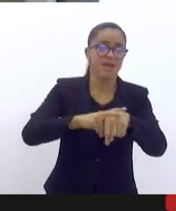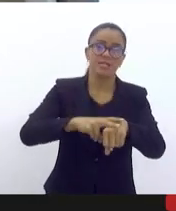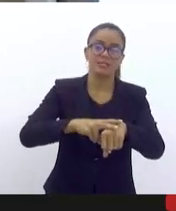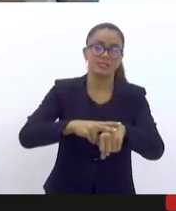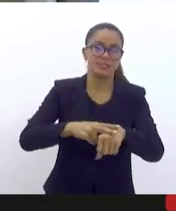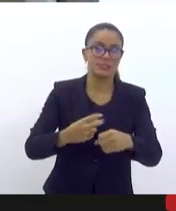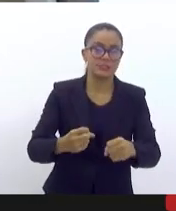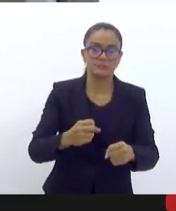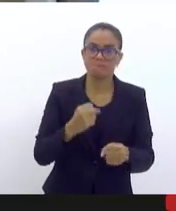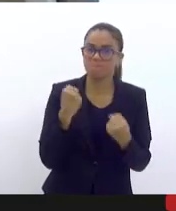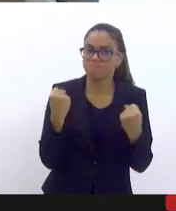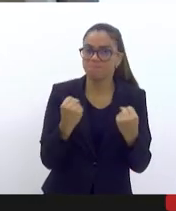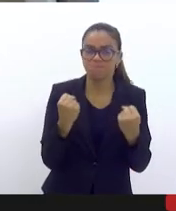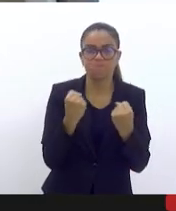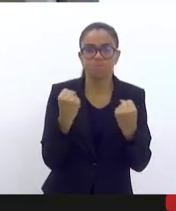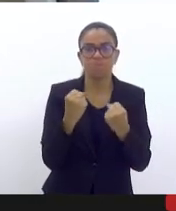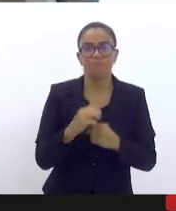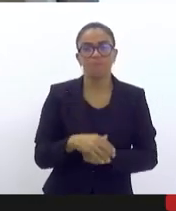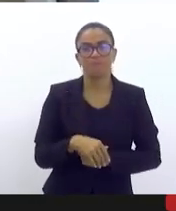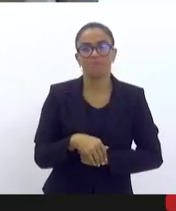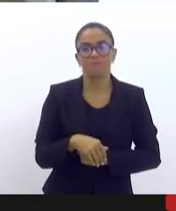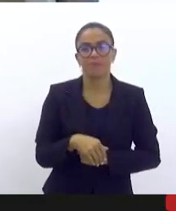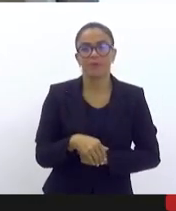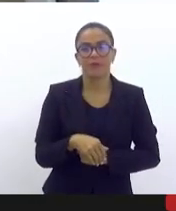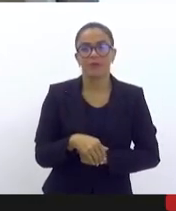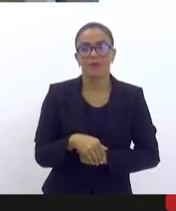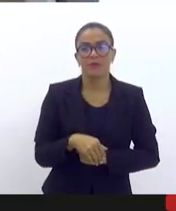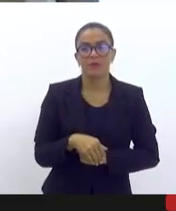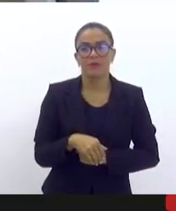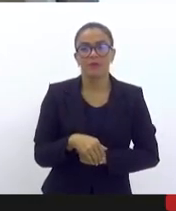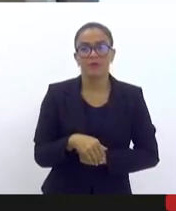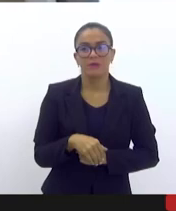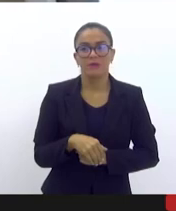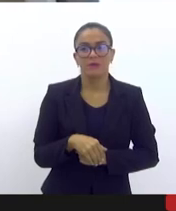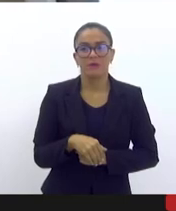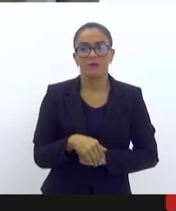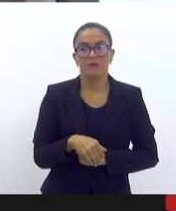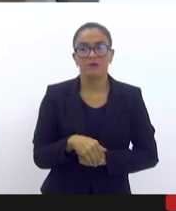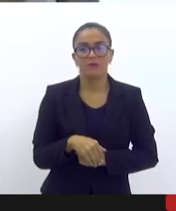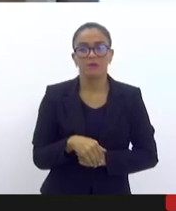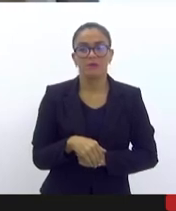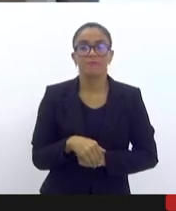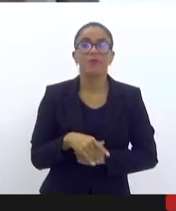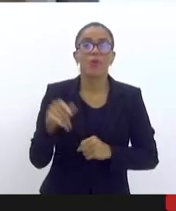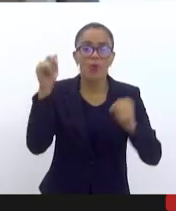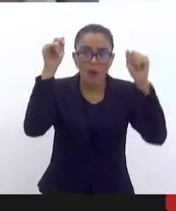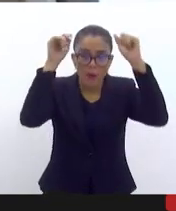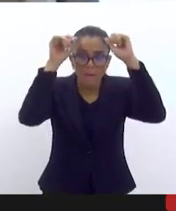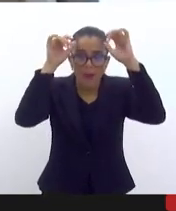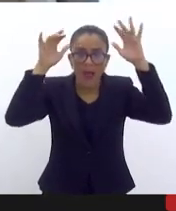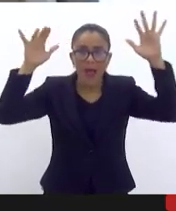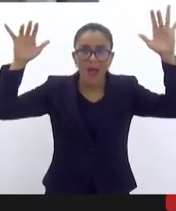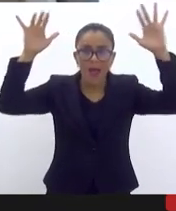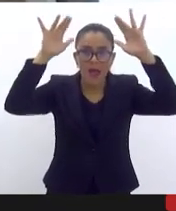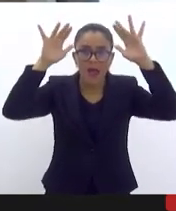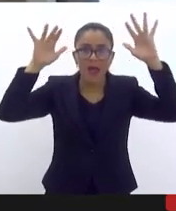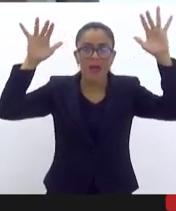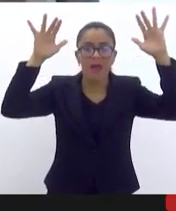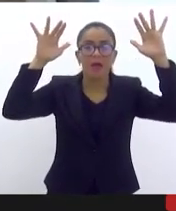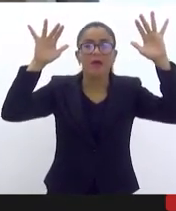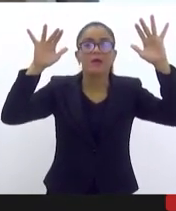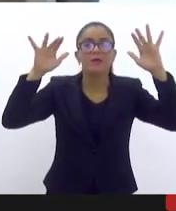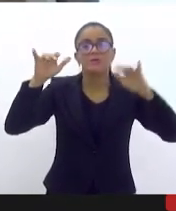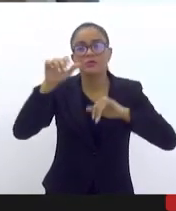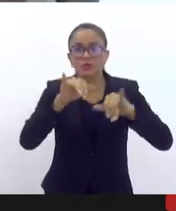overdose no meio da rua com os alucinógenos com as substâncias